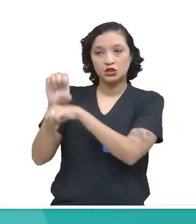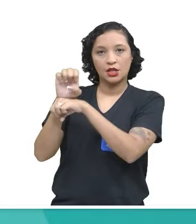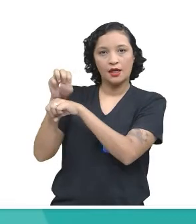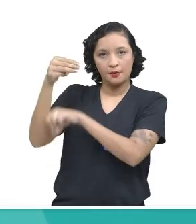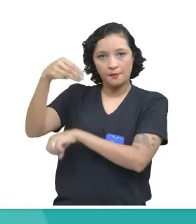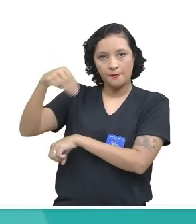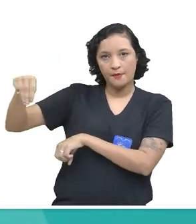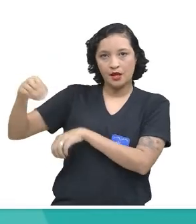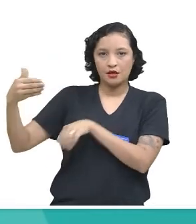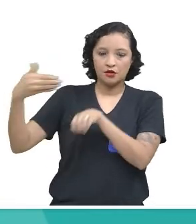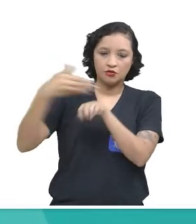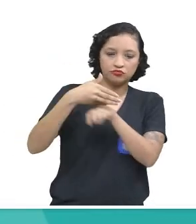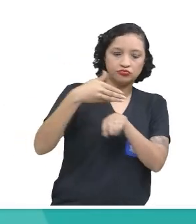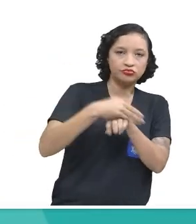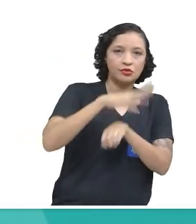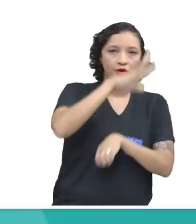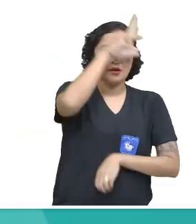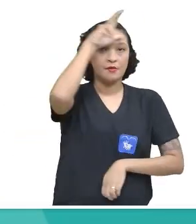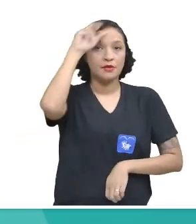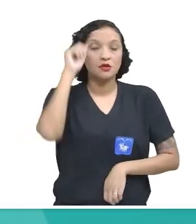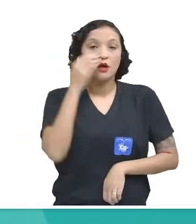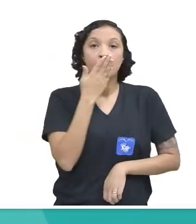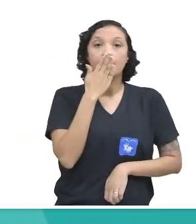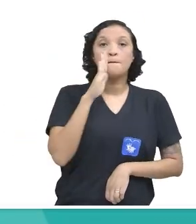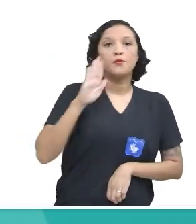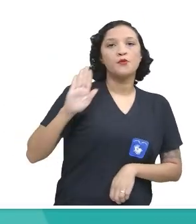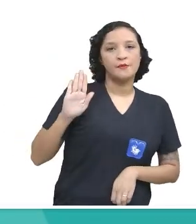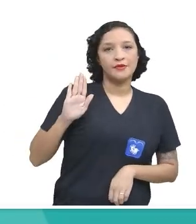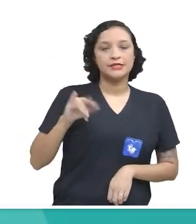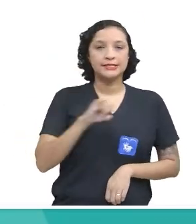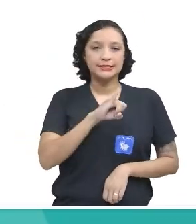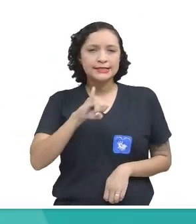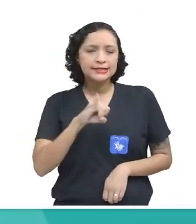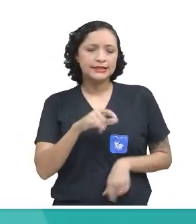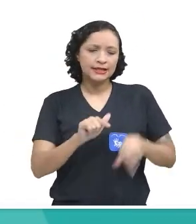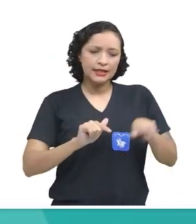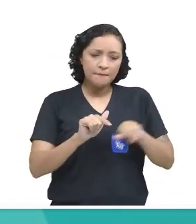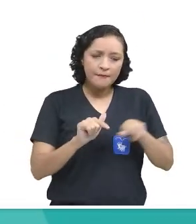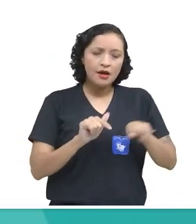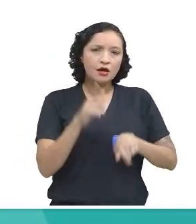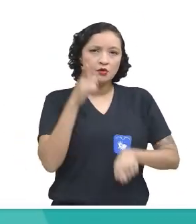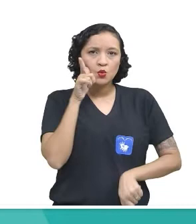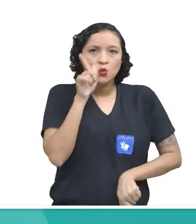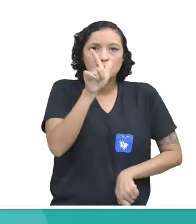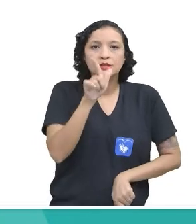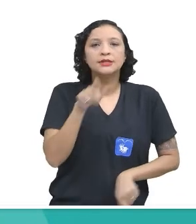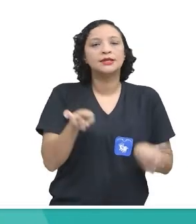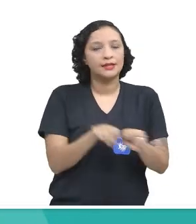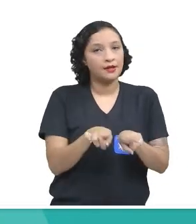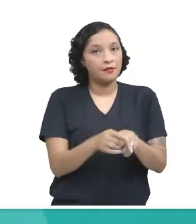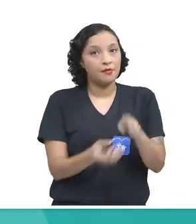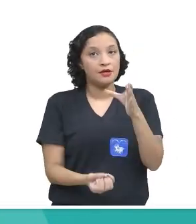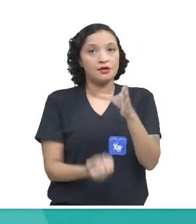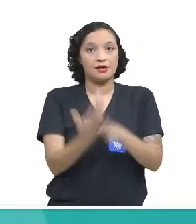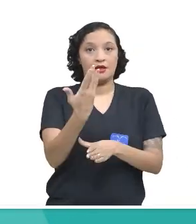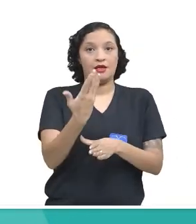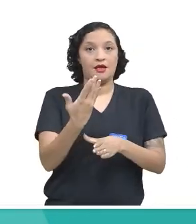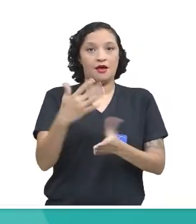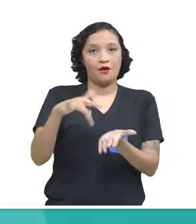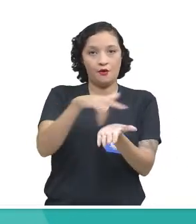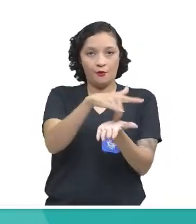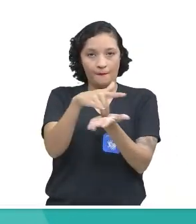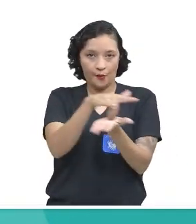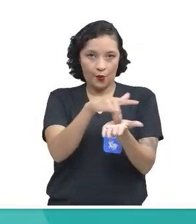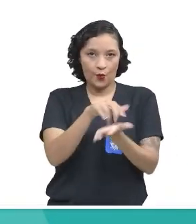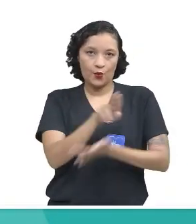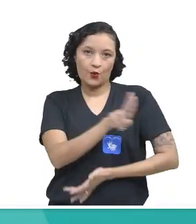busca de emprego, e eles prometeram a São João Batista que, se eles conseguissem emprego, eles também fariam um boi, que deram o nome de